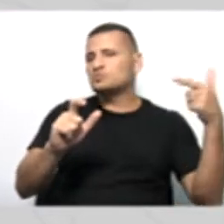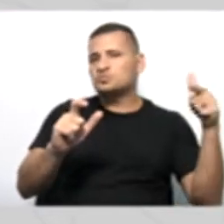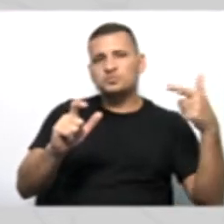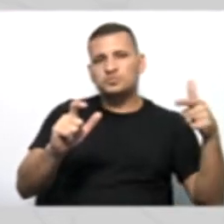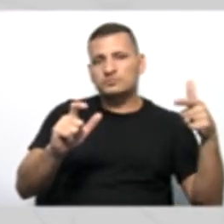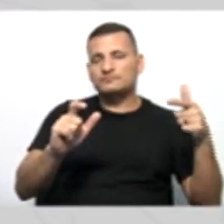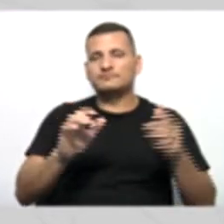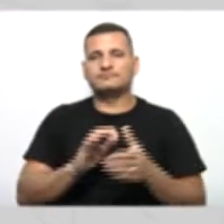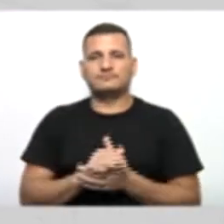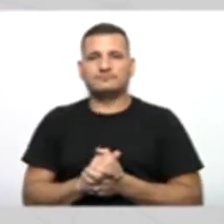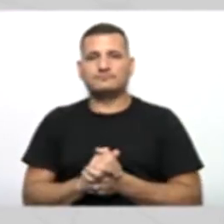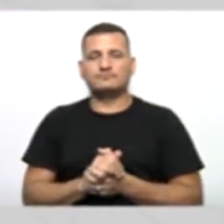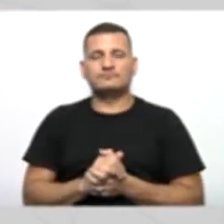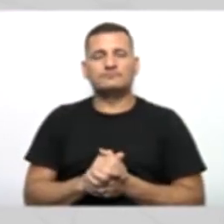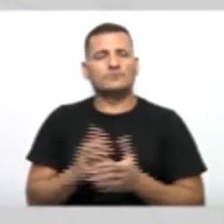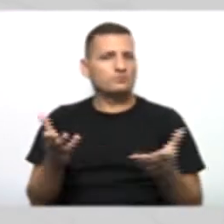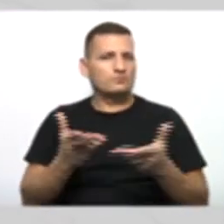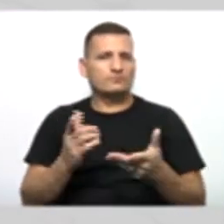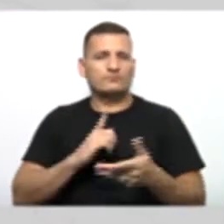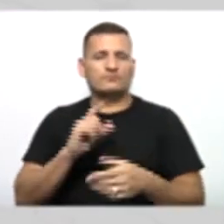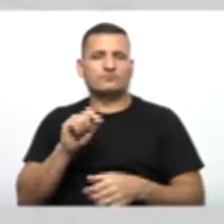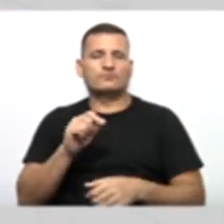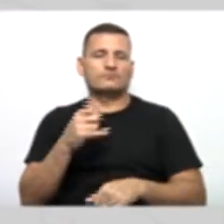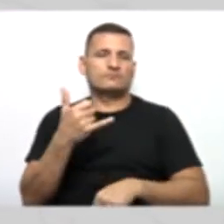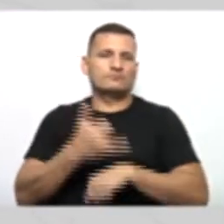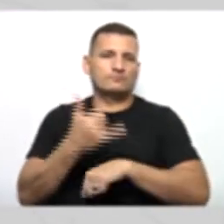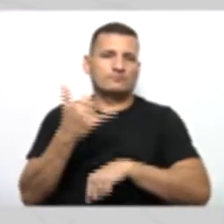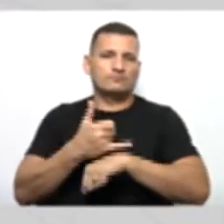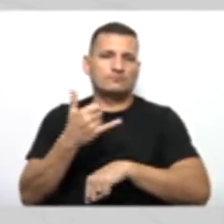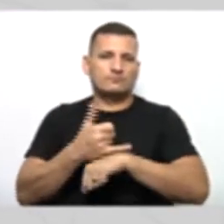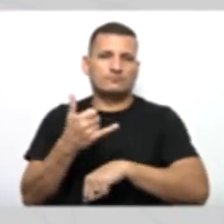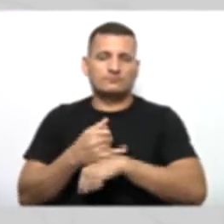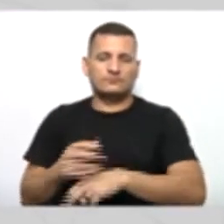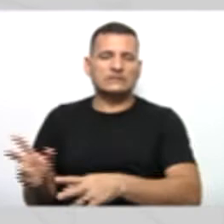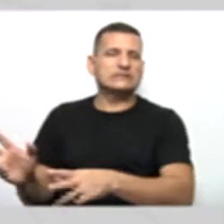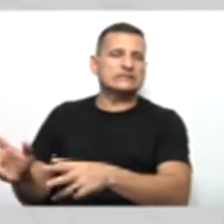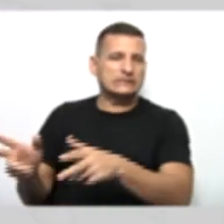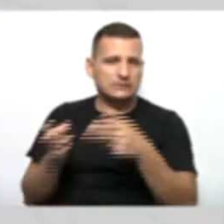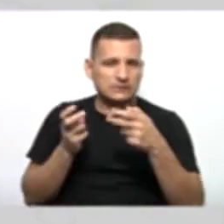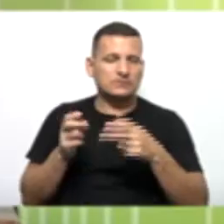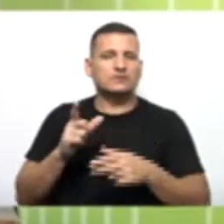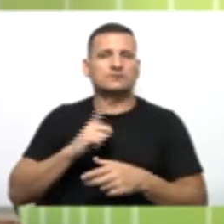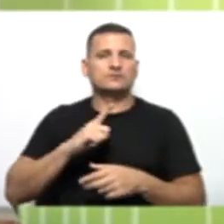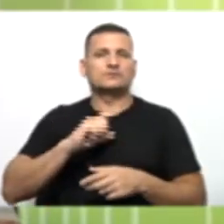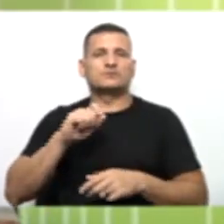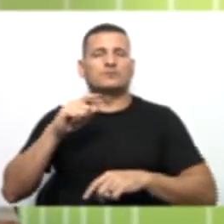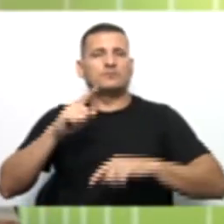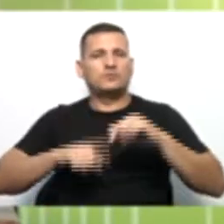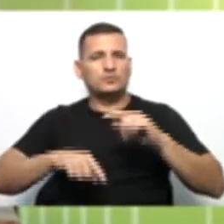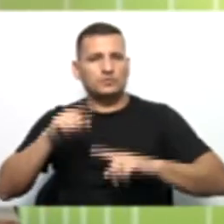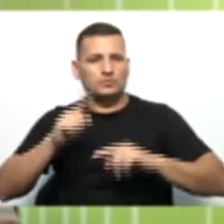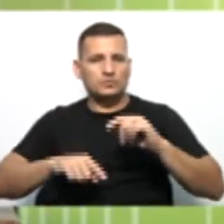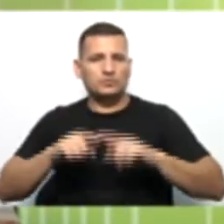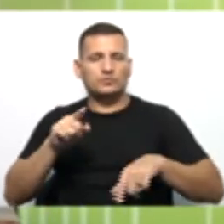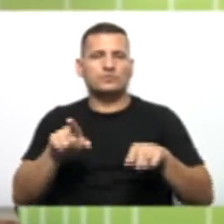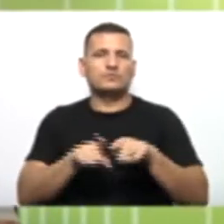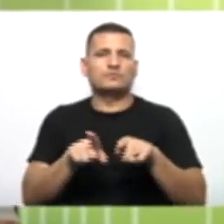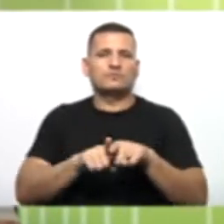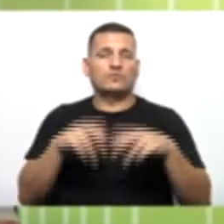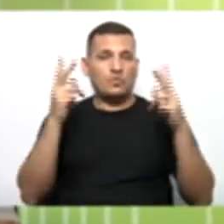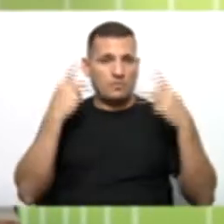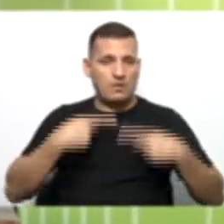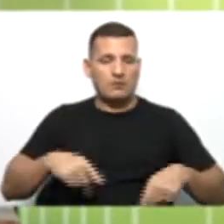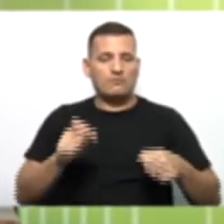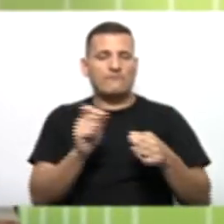temos metais que foram extraídos e purificados. Nós temos produtos químicos que foram produzidos pelo homem e que não existem livres